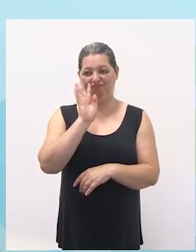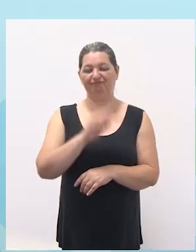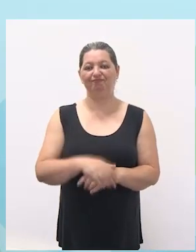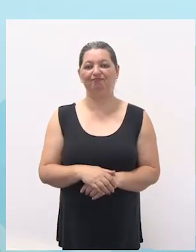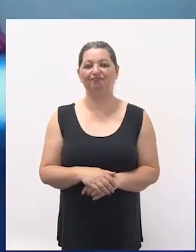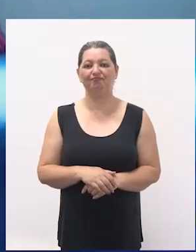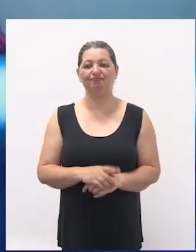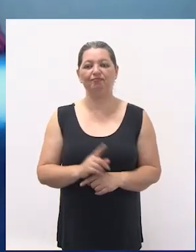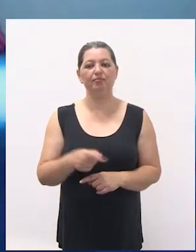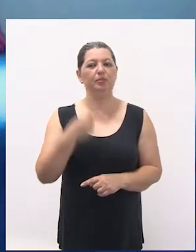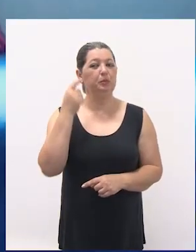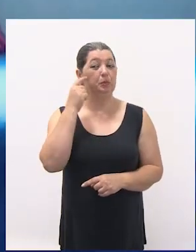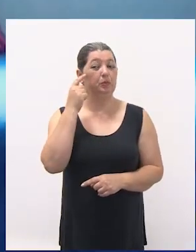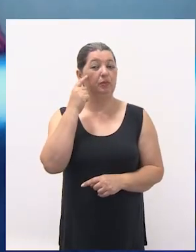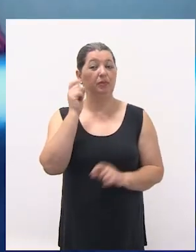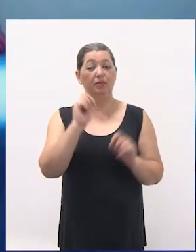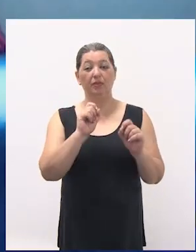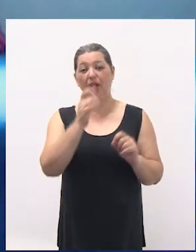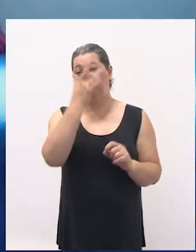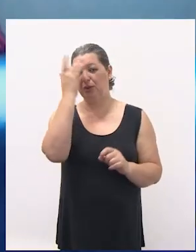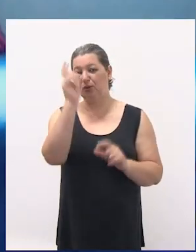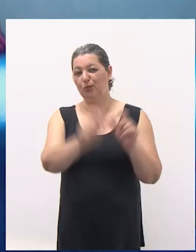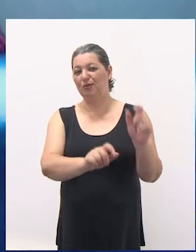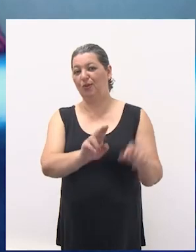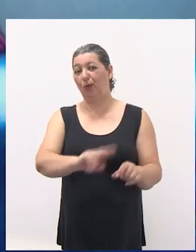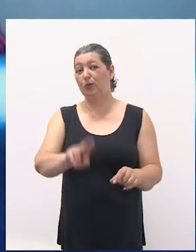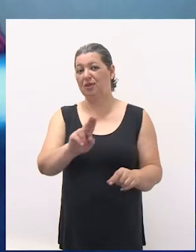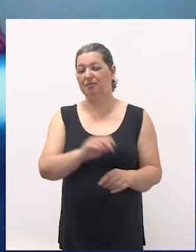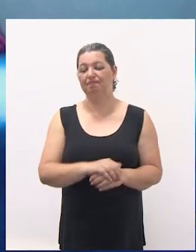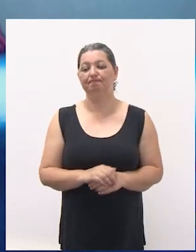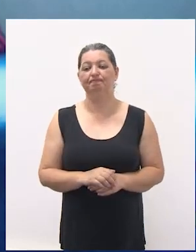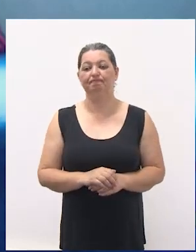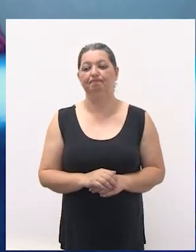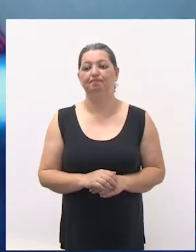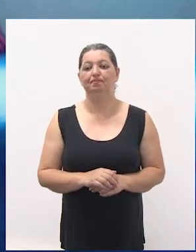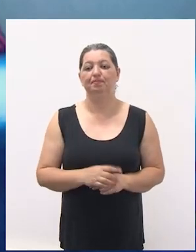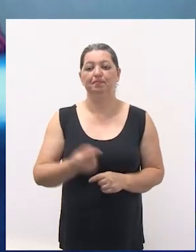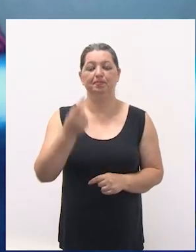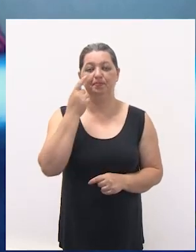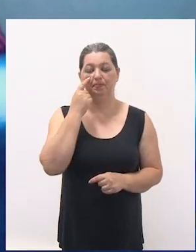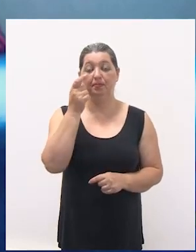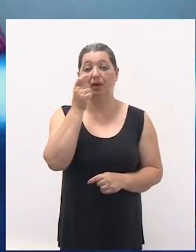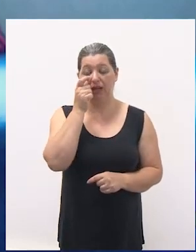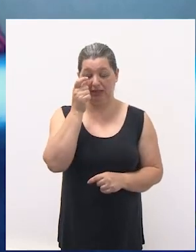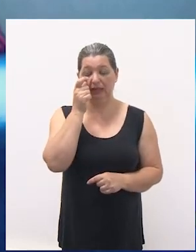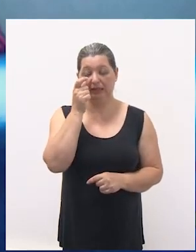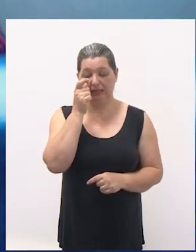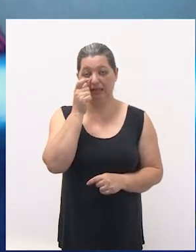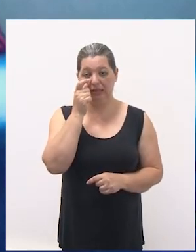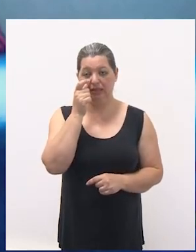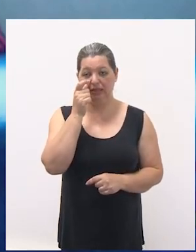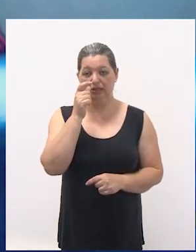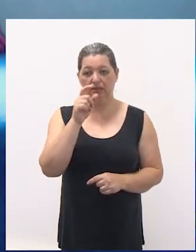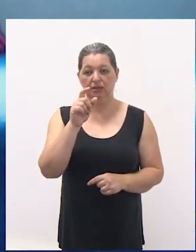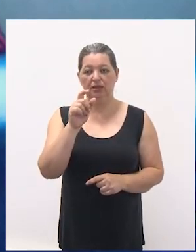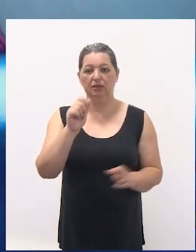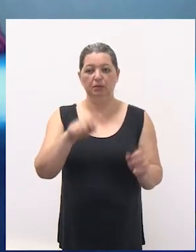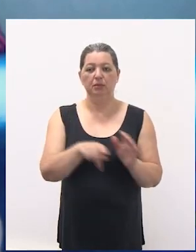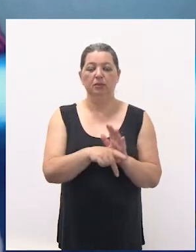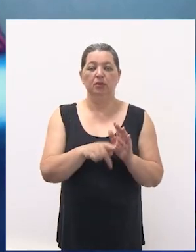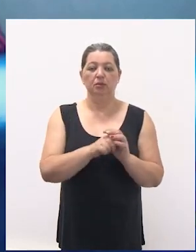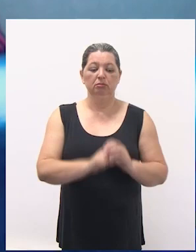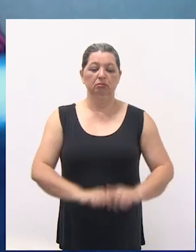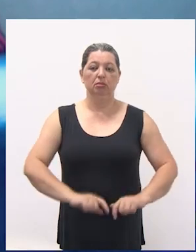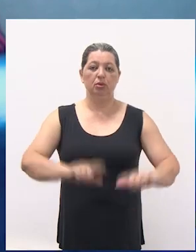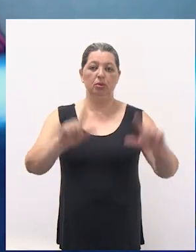da gente pensar no usuário, né? Sim. Olha só, uma coisa interessante que o Giovanni pode aí até puxar na tela dele,